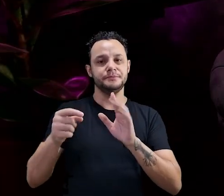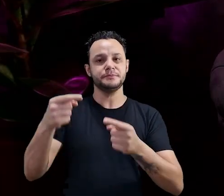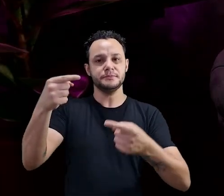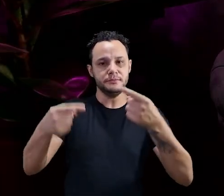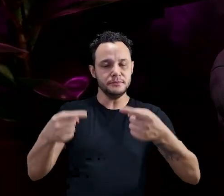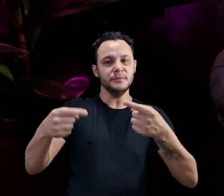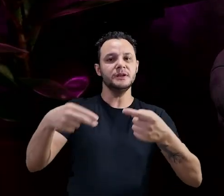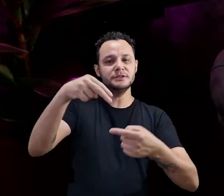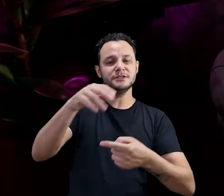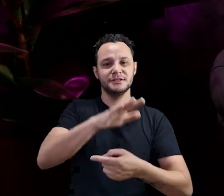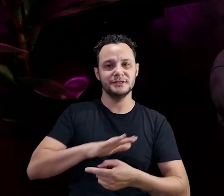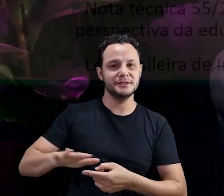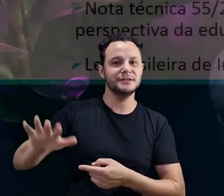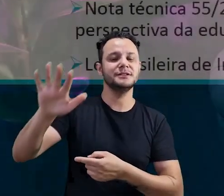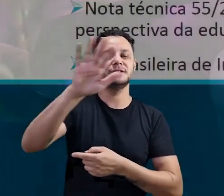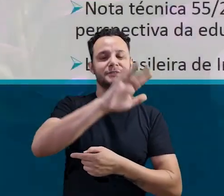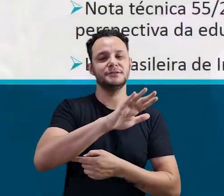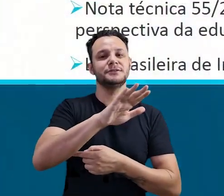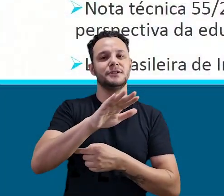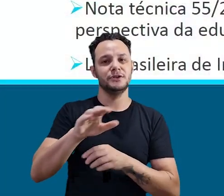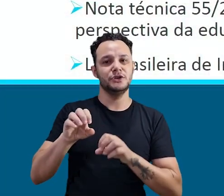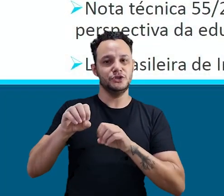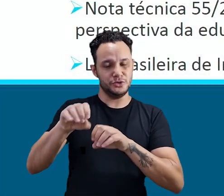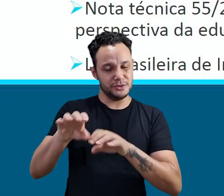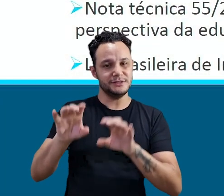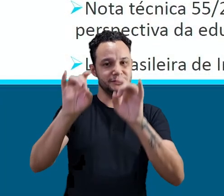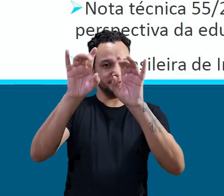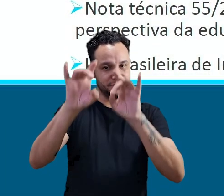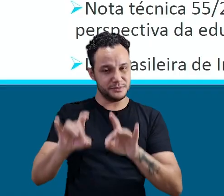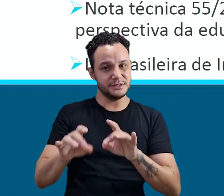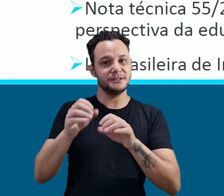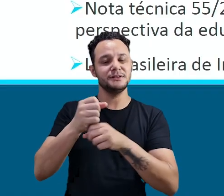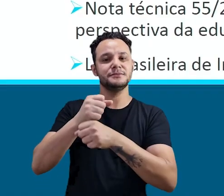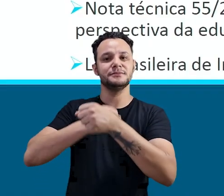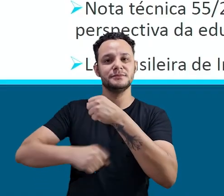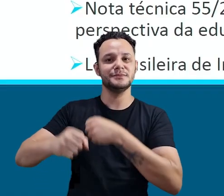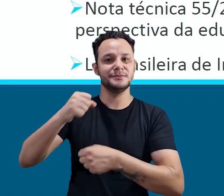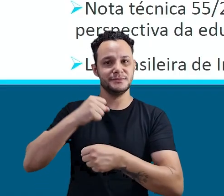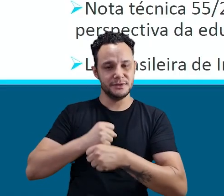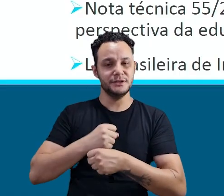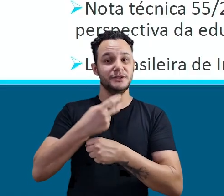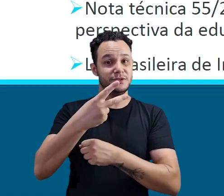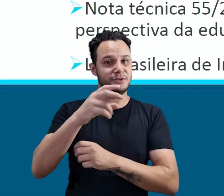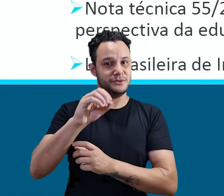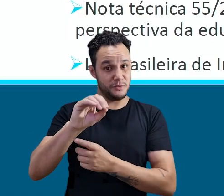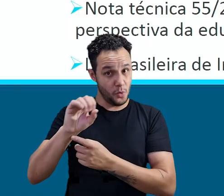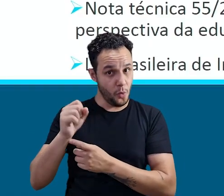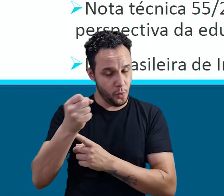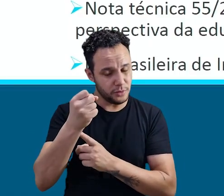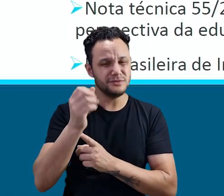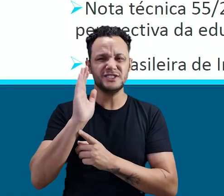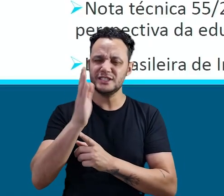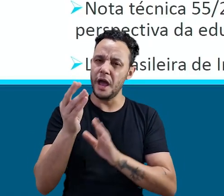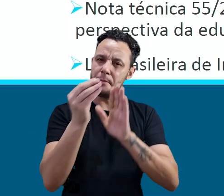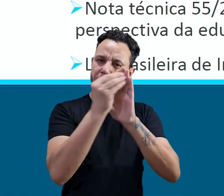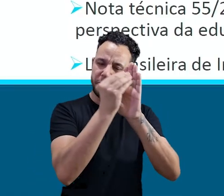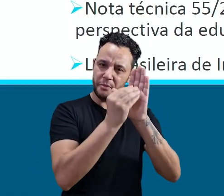explícita na Política Nacional da Educação Especial, na Perspectiva da Educação Inclusiva de